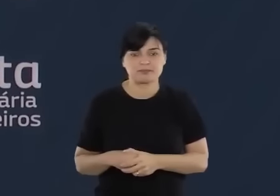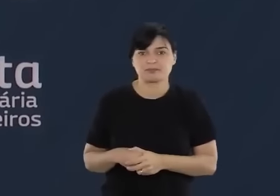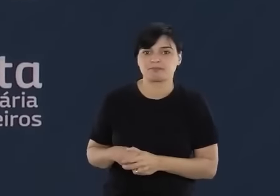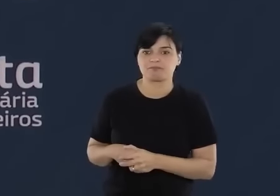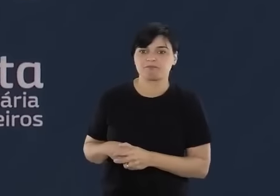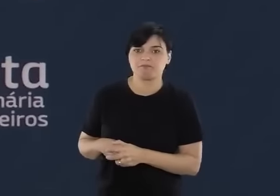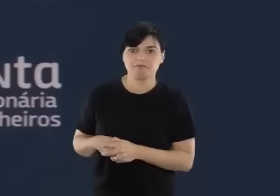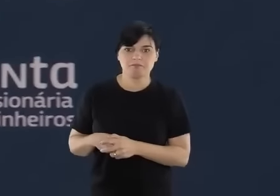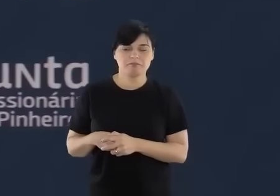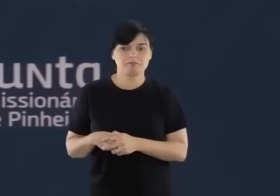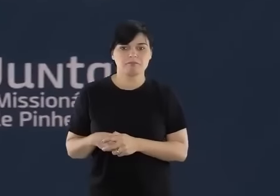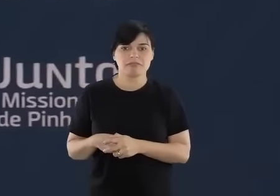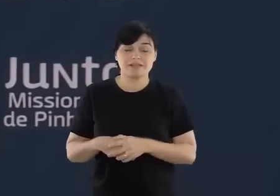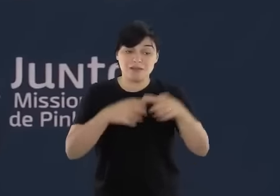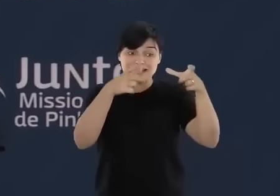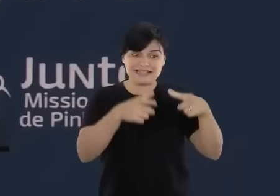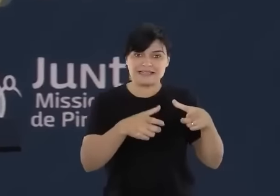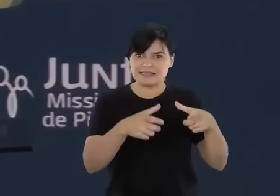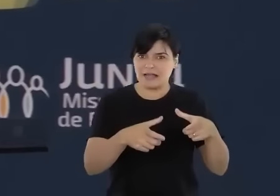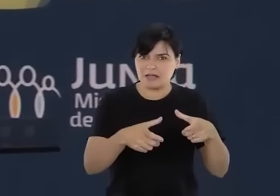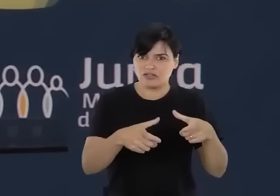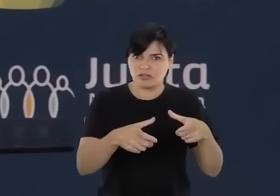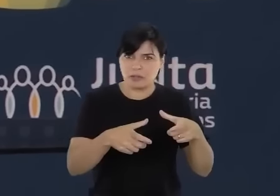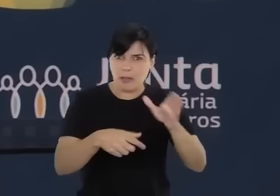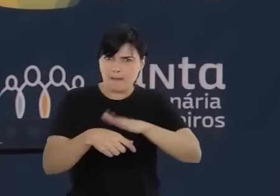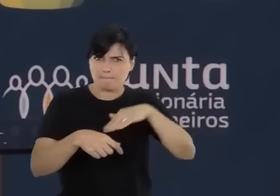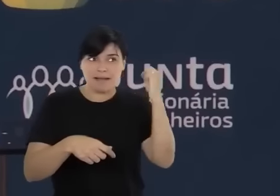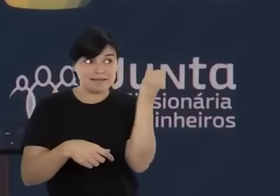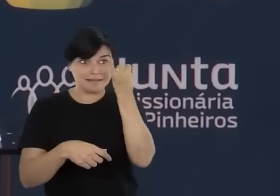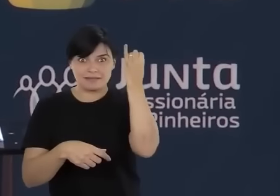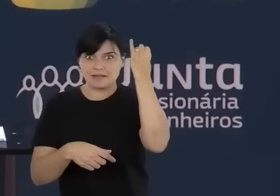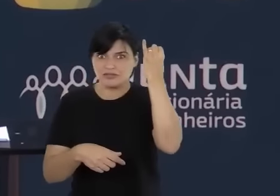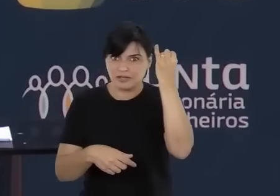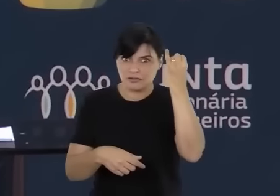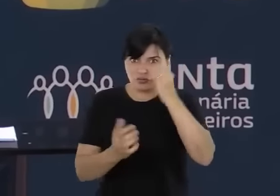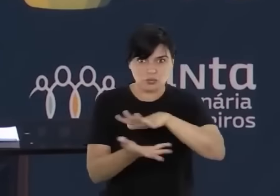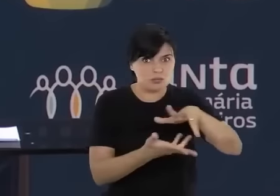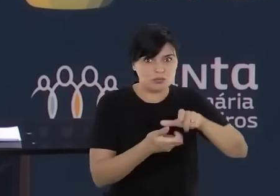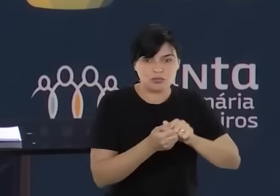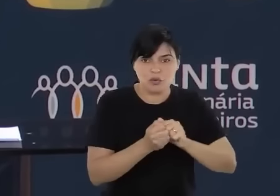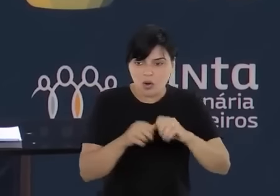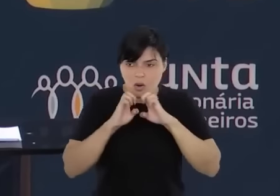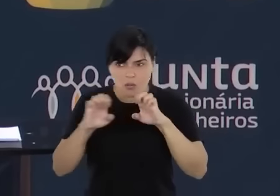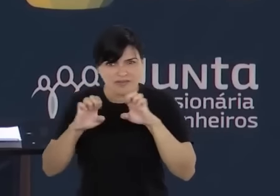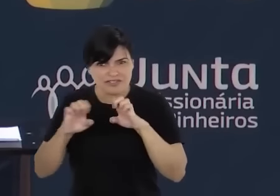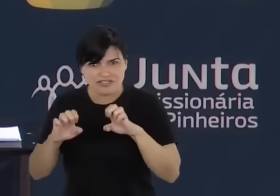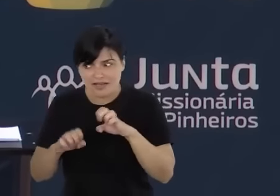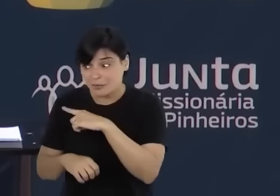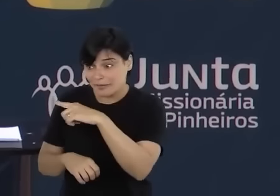cidade mais culta do mundo o evangelho para eles era uma coisa